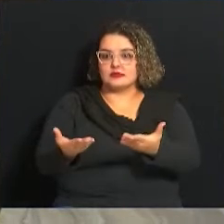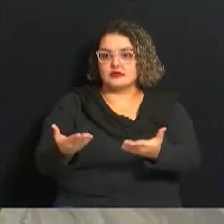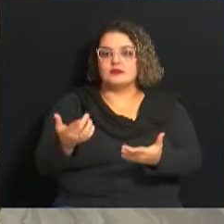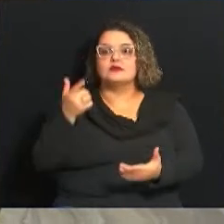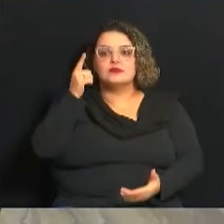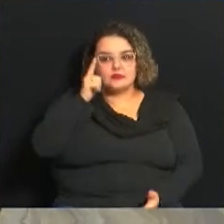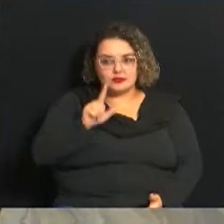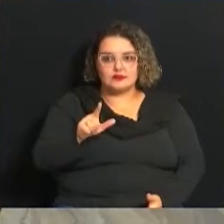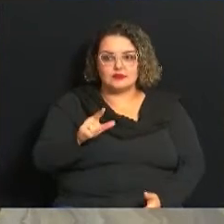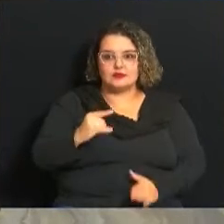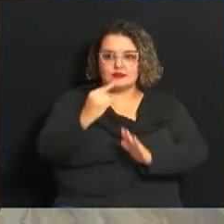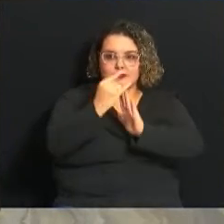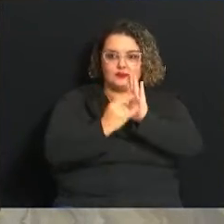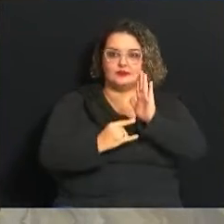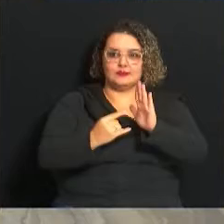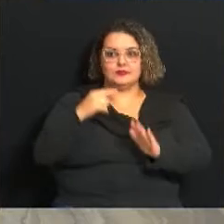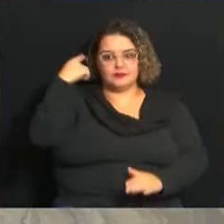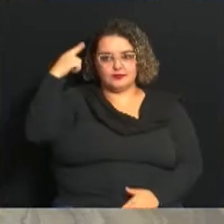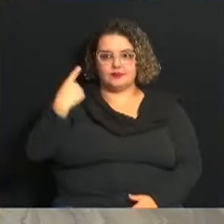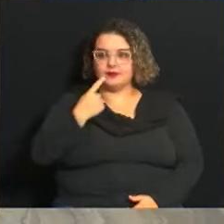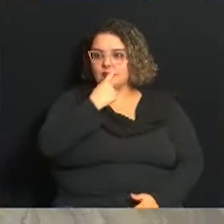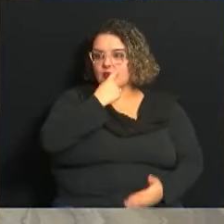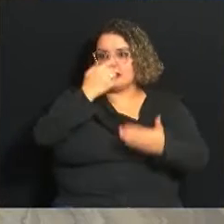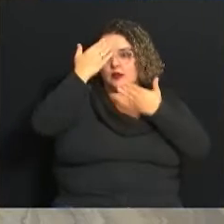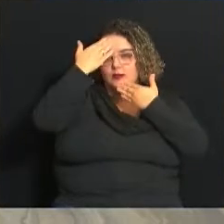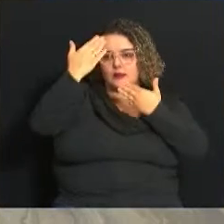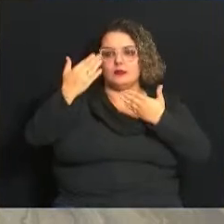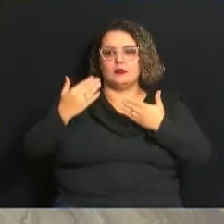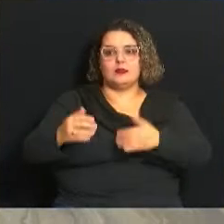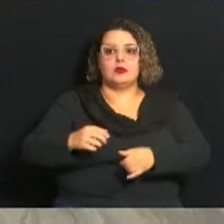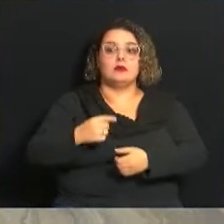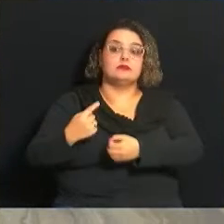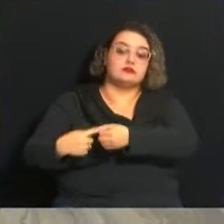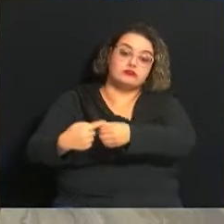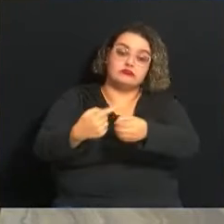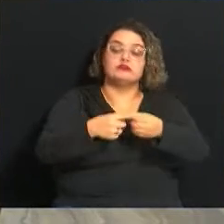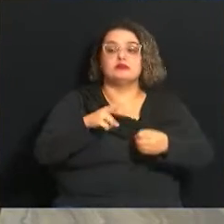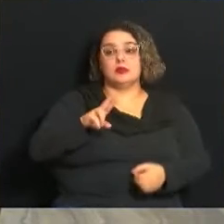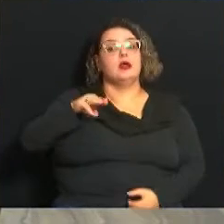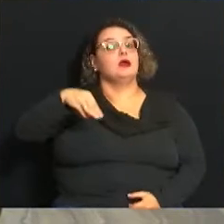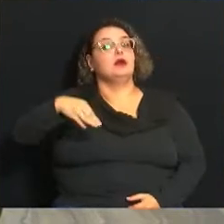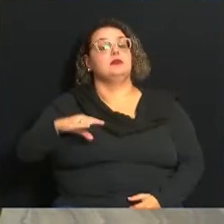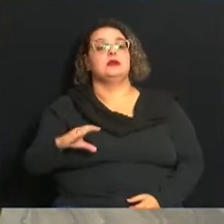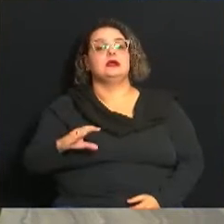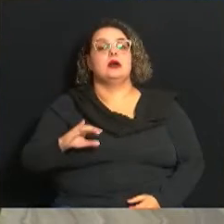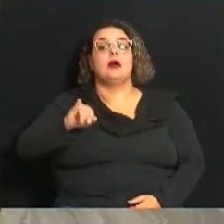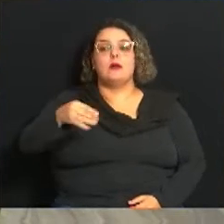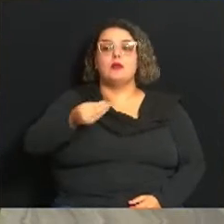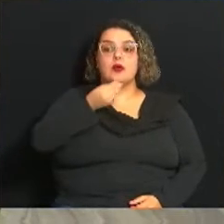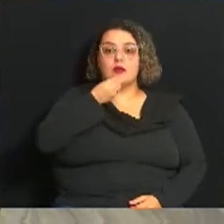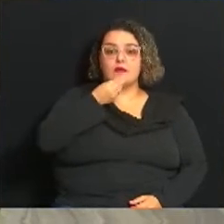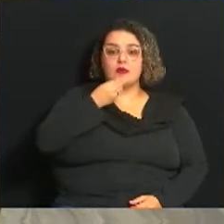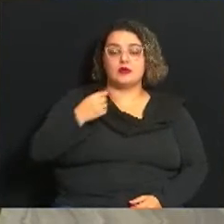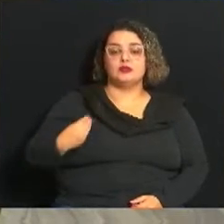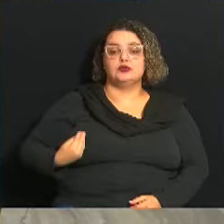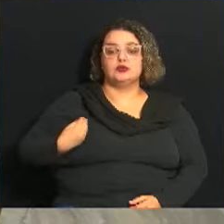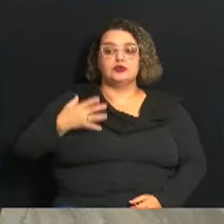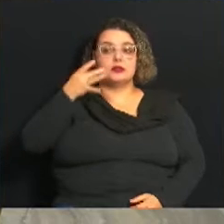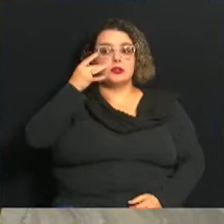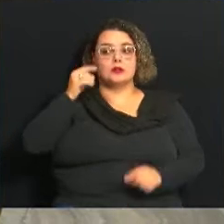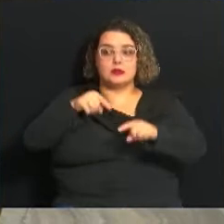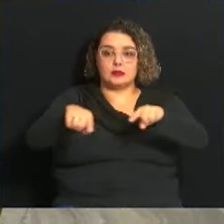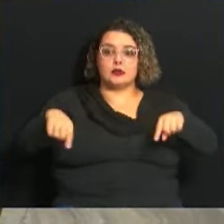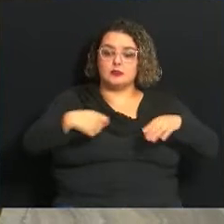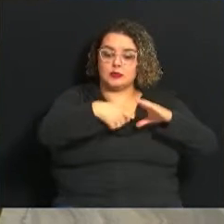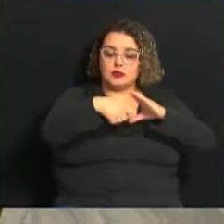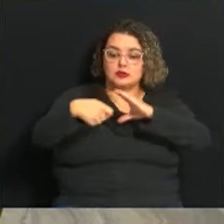os documentos. Mirna Abreu, muito obrigado pelas notícias da Metrópole de Campinas. Já aproveito sua presença aqui nos nossos estúdios para nós